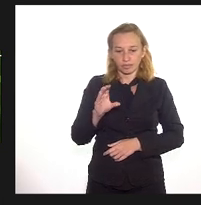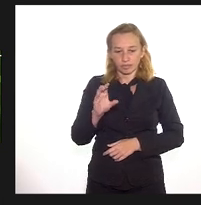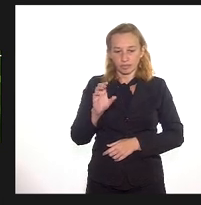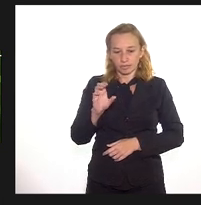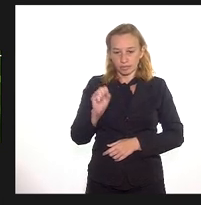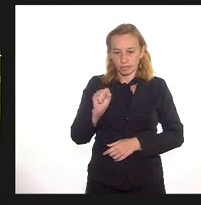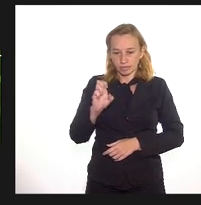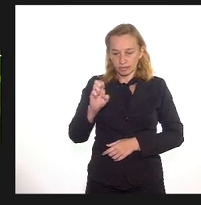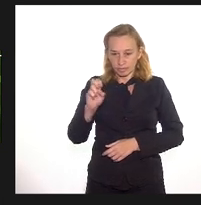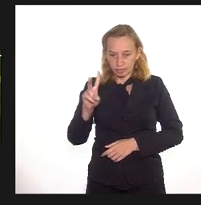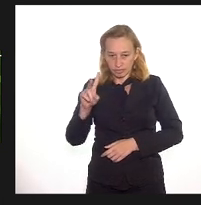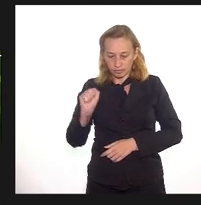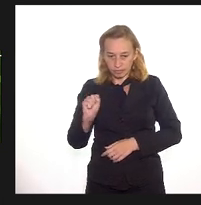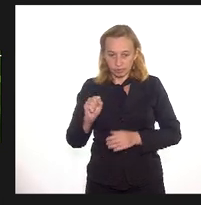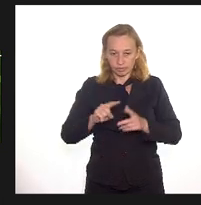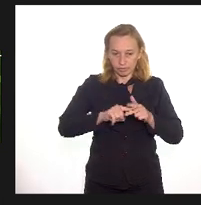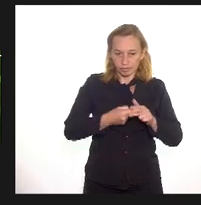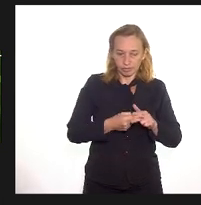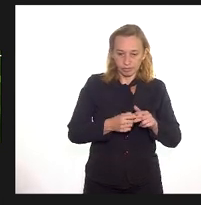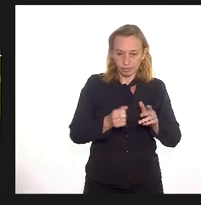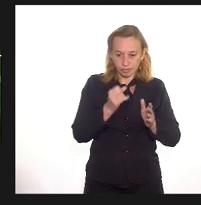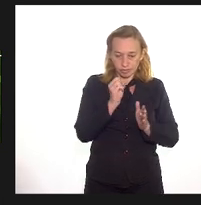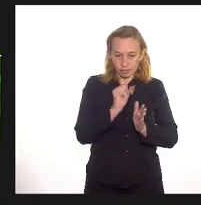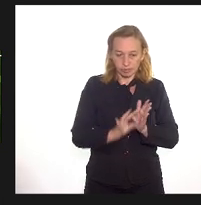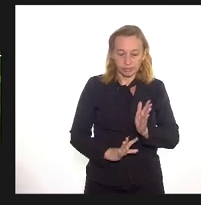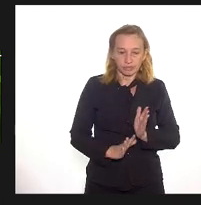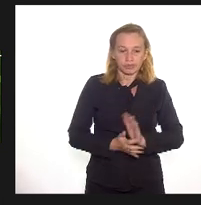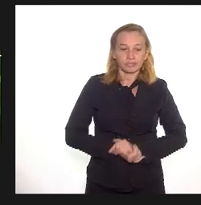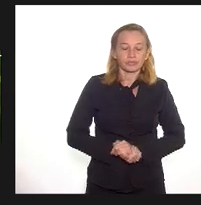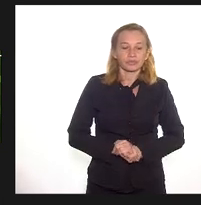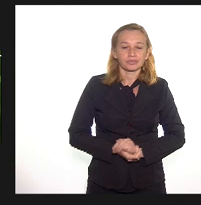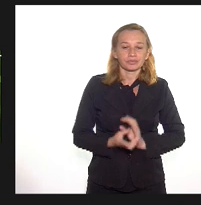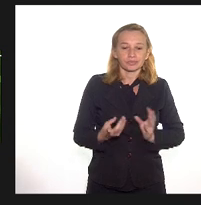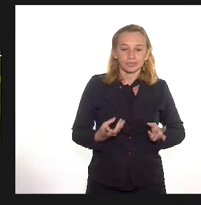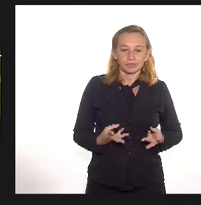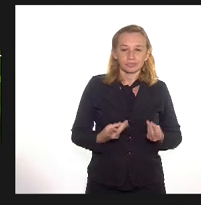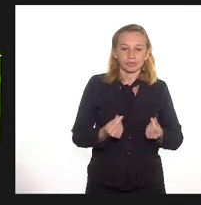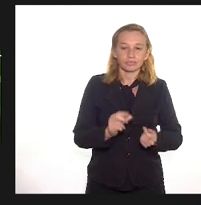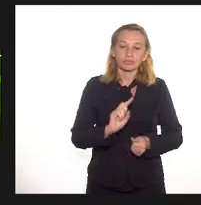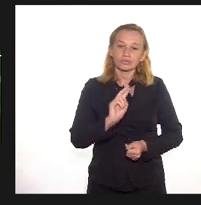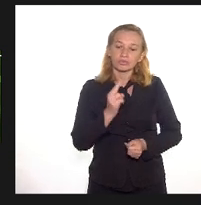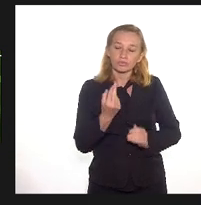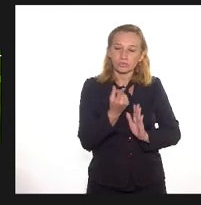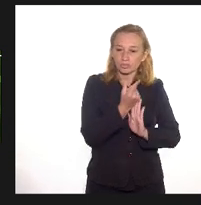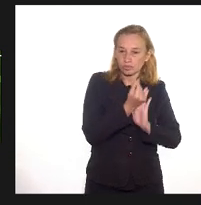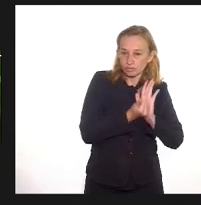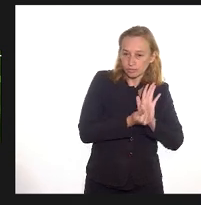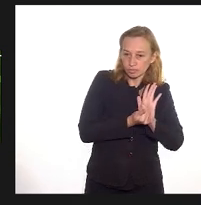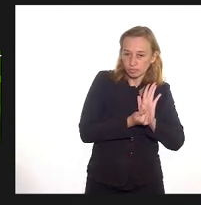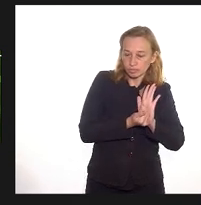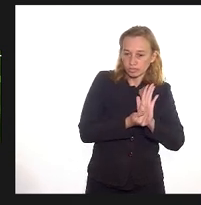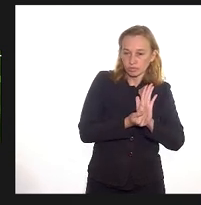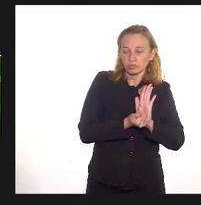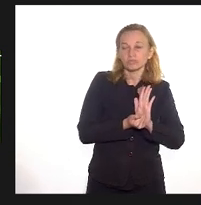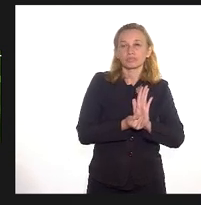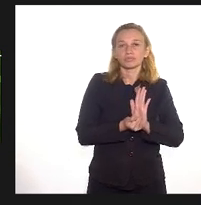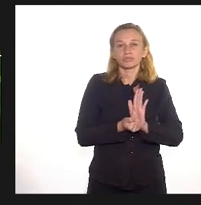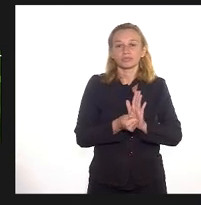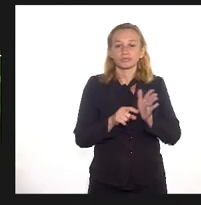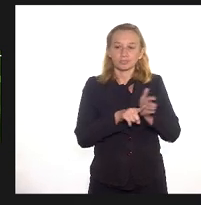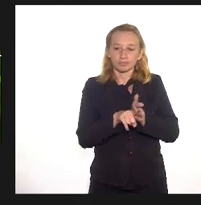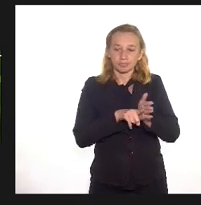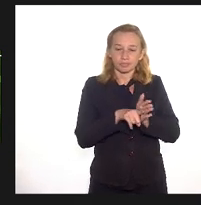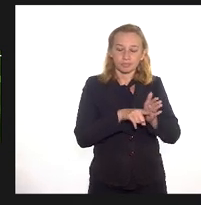É o que diz a regulação. Com relação a gastos ou investimentos, melhor dizendo, com pesquisa e desenvolvimento. Né?